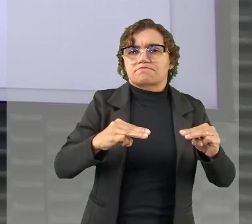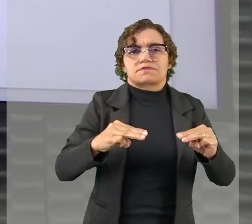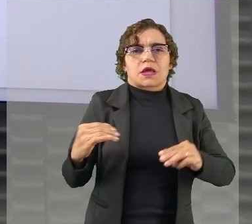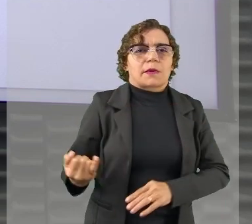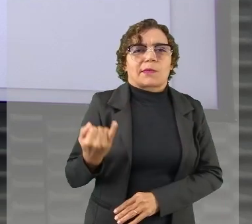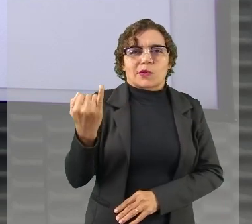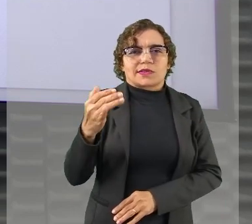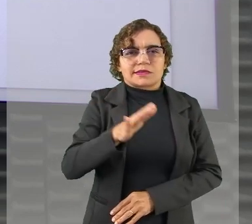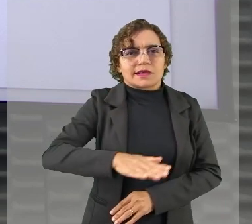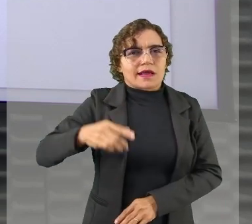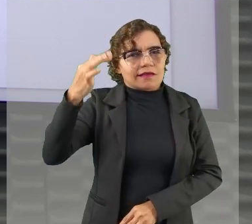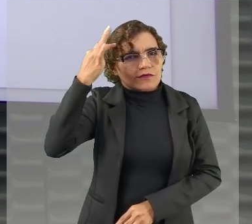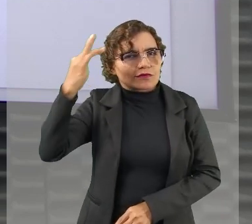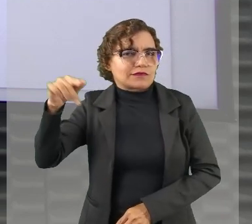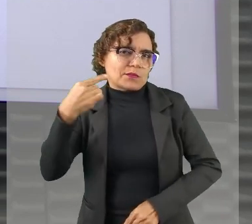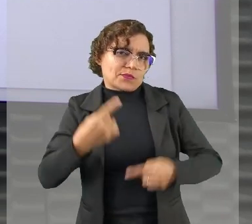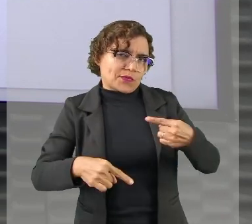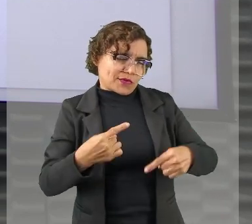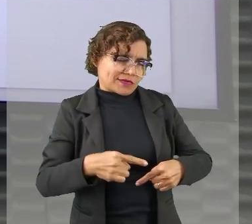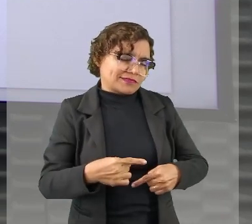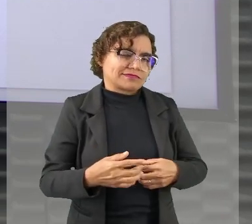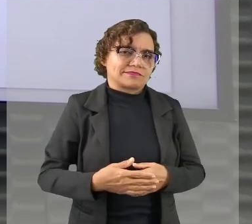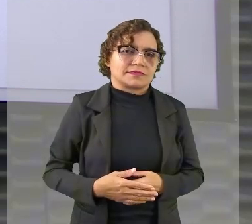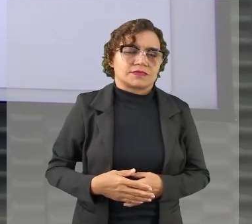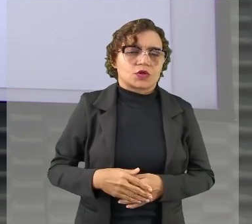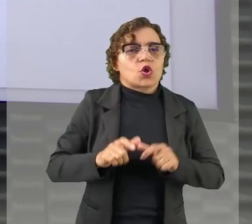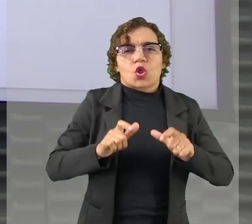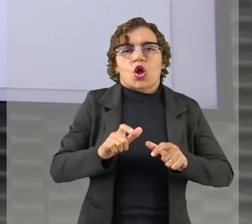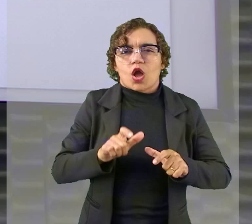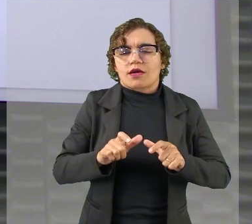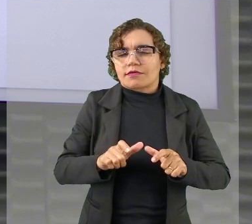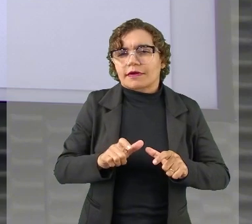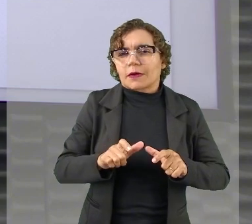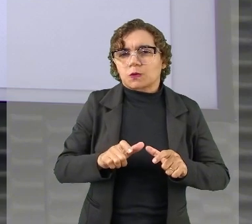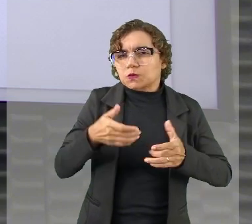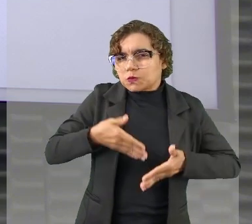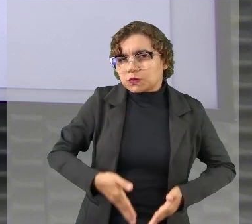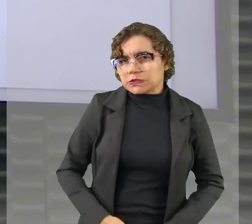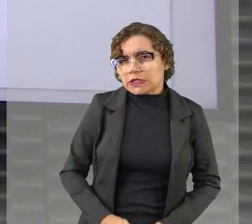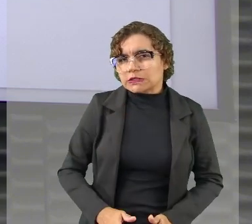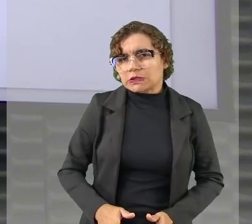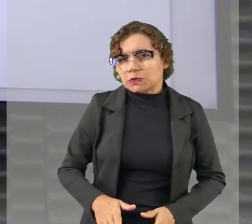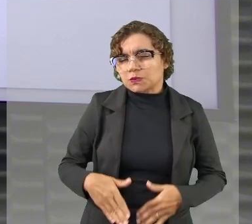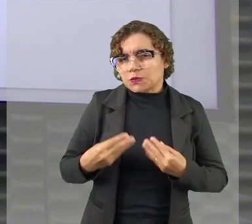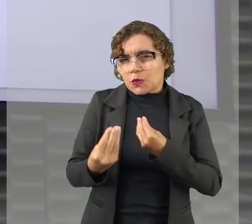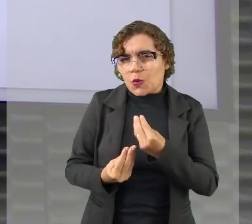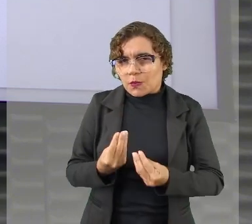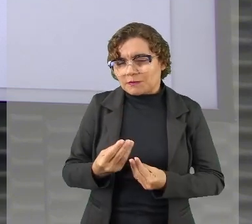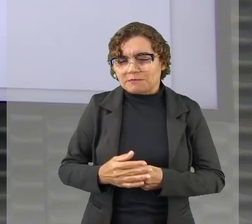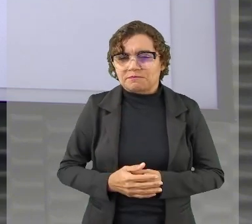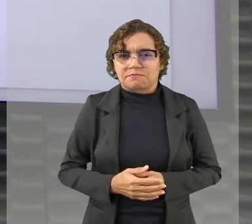moderna, e onde é que ele nasceu, onde é que está esse filósofo na história.